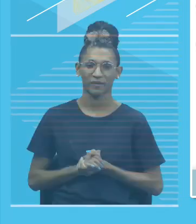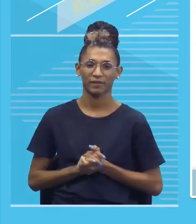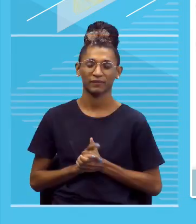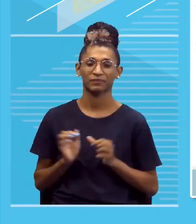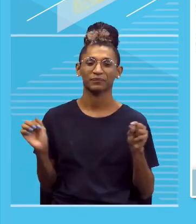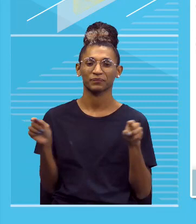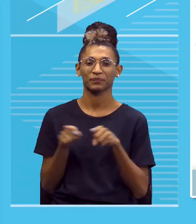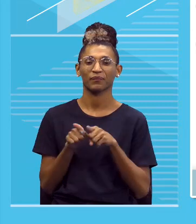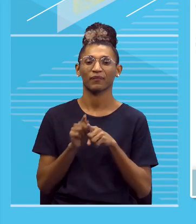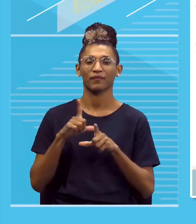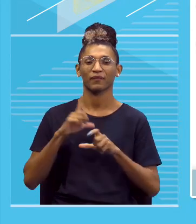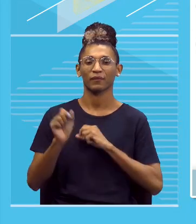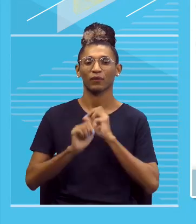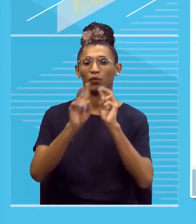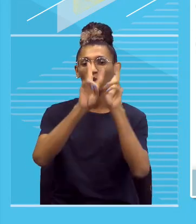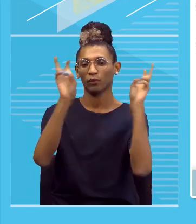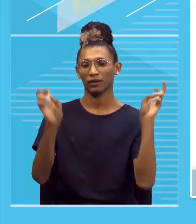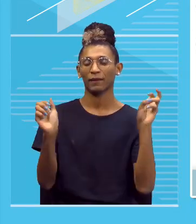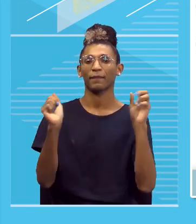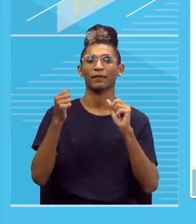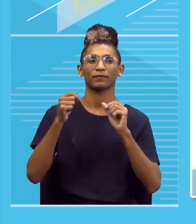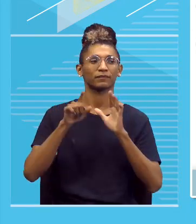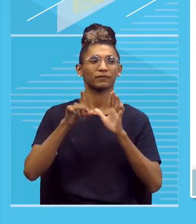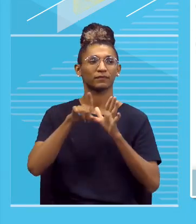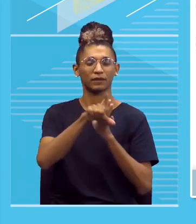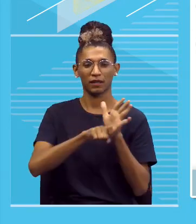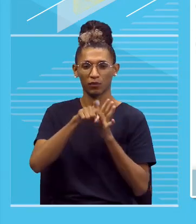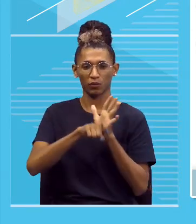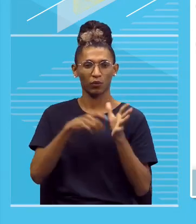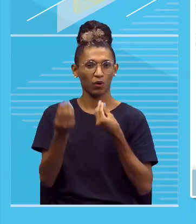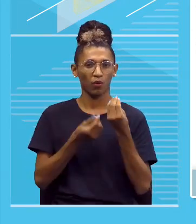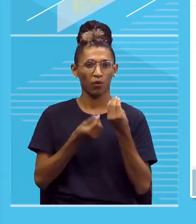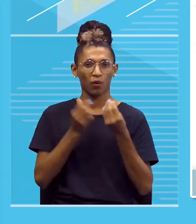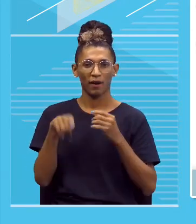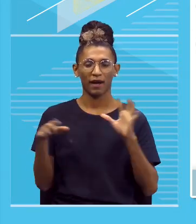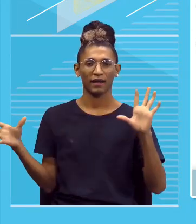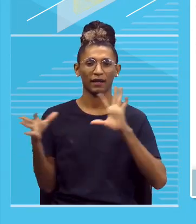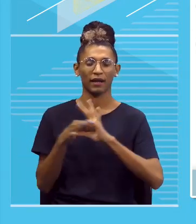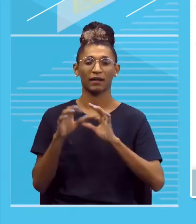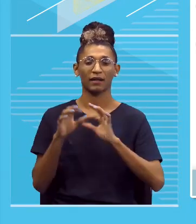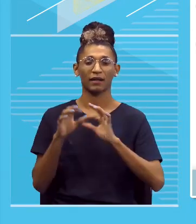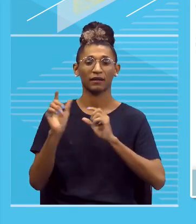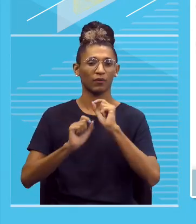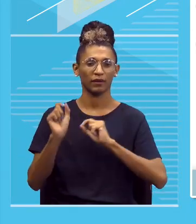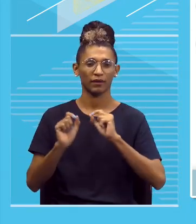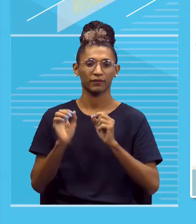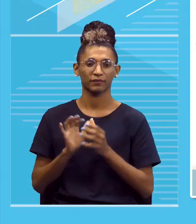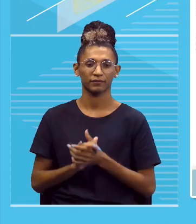porque agricultura está intimamente ligada